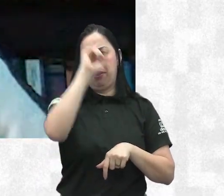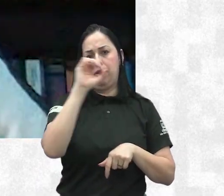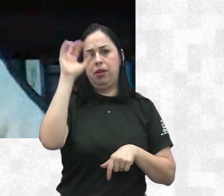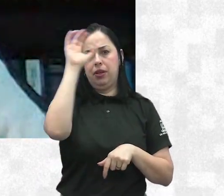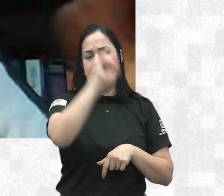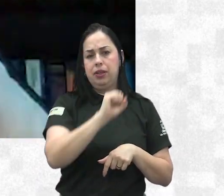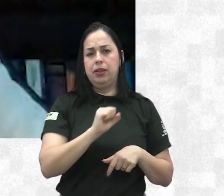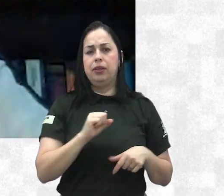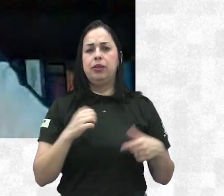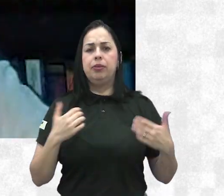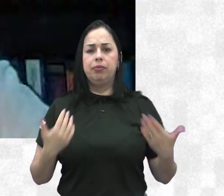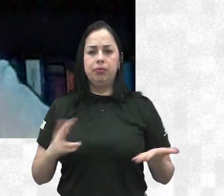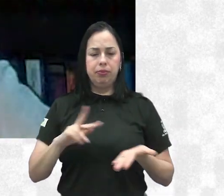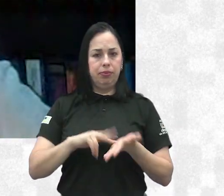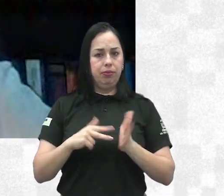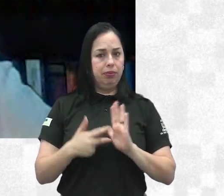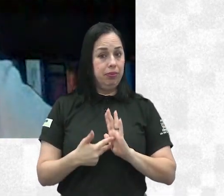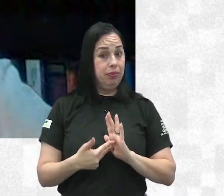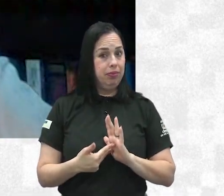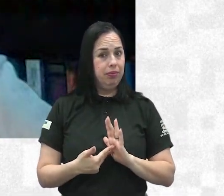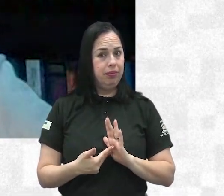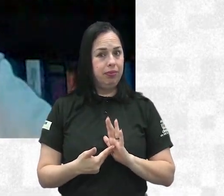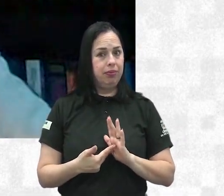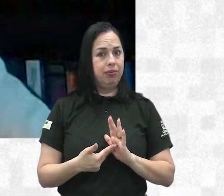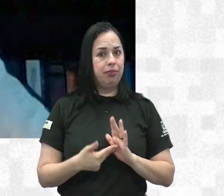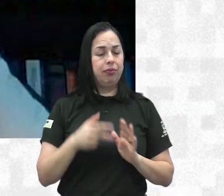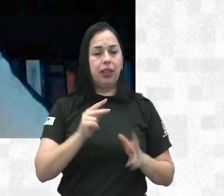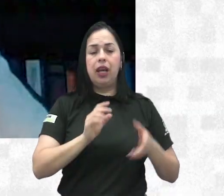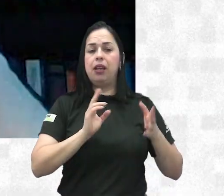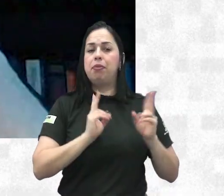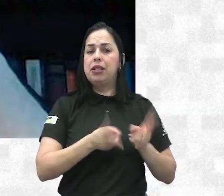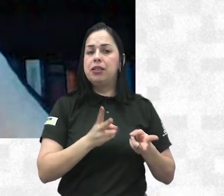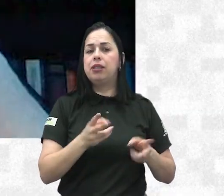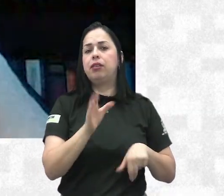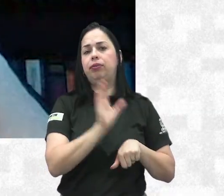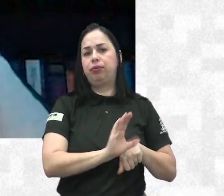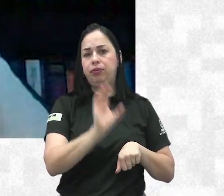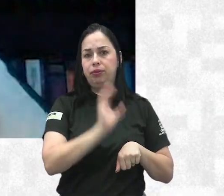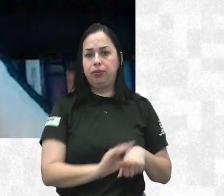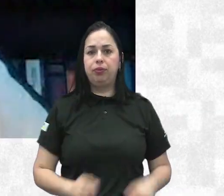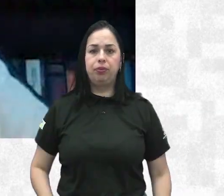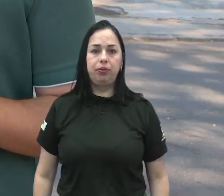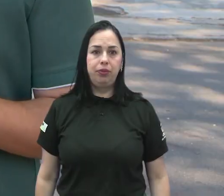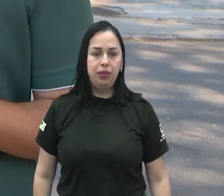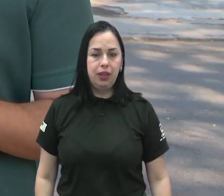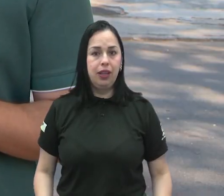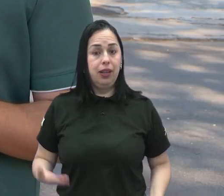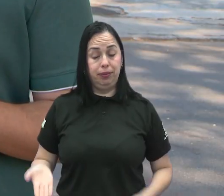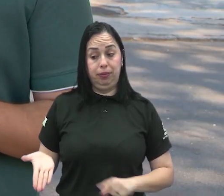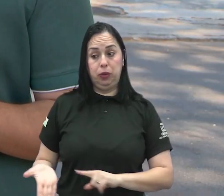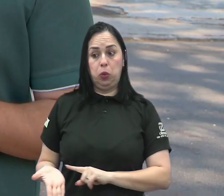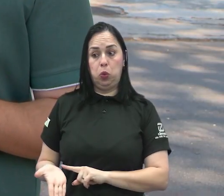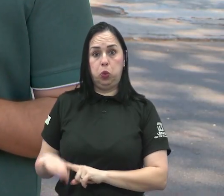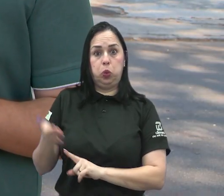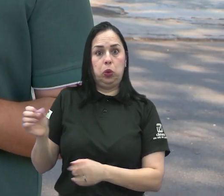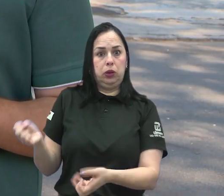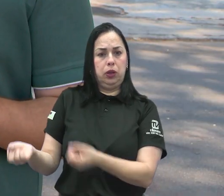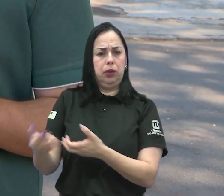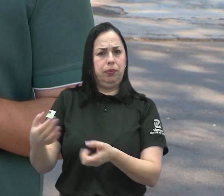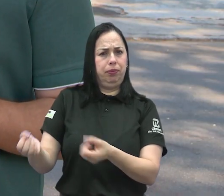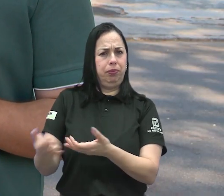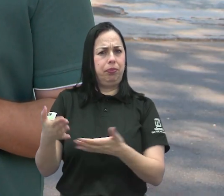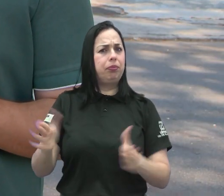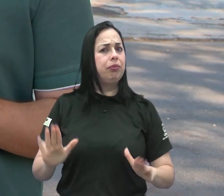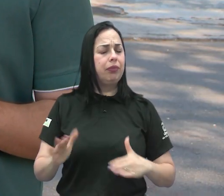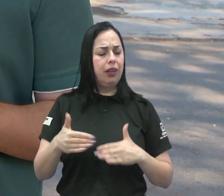profissional nesse período, que quer dizer a formação continuada em serviço. Com tanta tecnologia